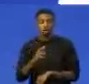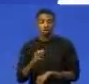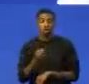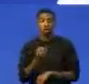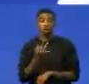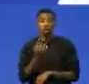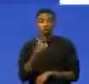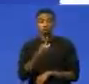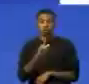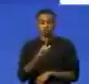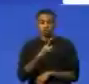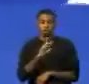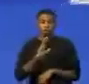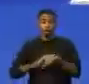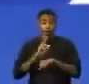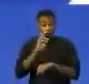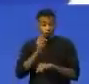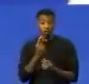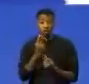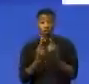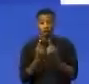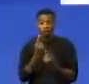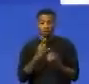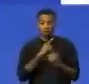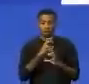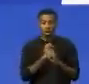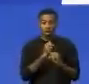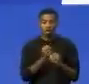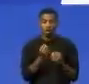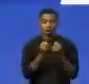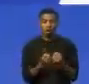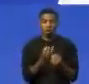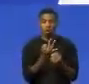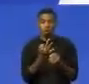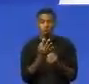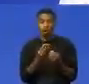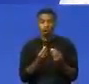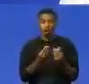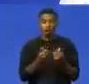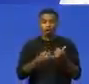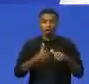uma referência. Bom, primeiro passo, cálculo da massa do pesticida